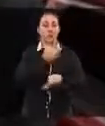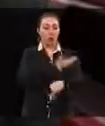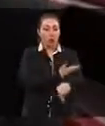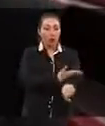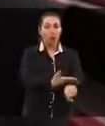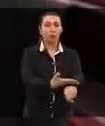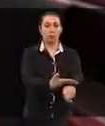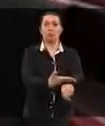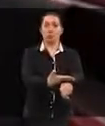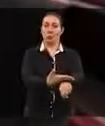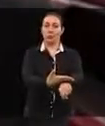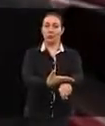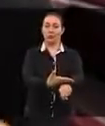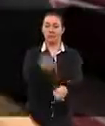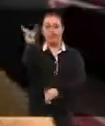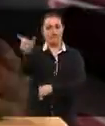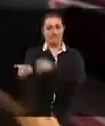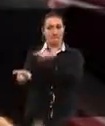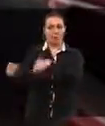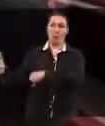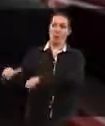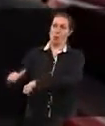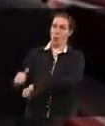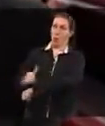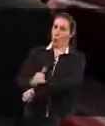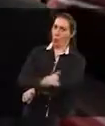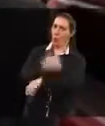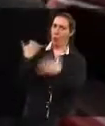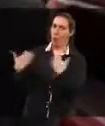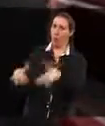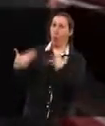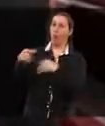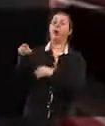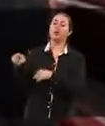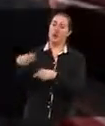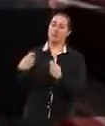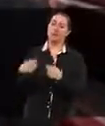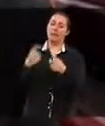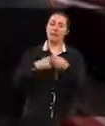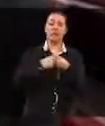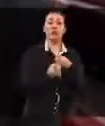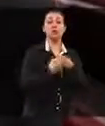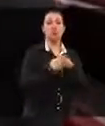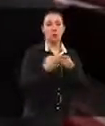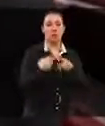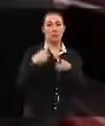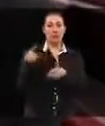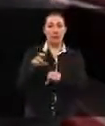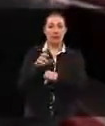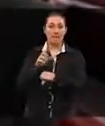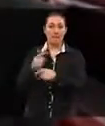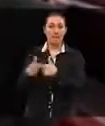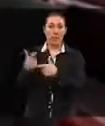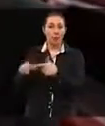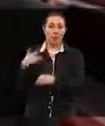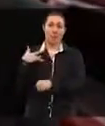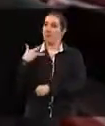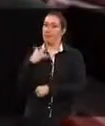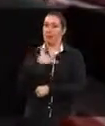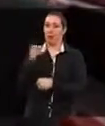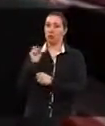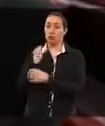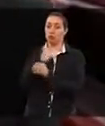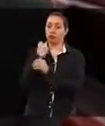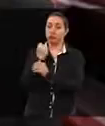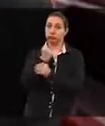hábitos. Claro que se eu tiver uma pessoa, um obeso mórbido, né, a gente vai ter que fazer, que ele corre riscos de saúde,